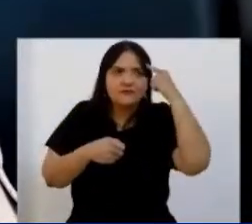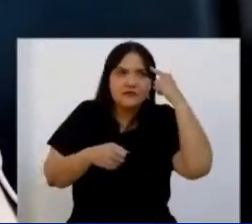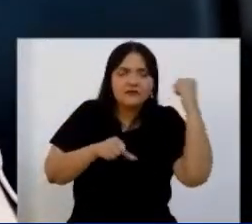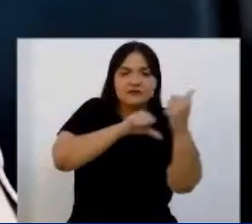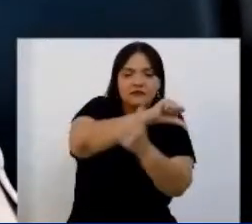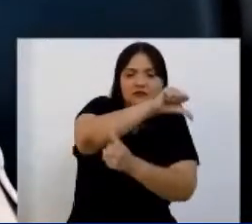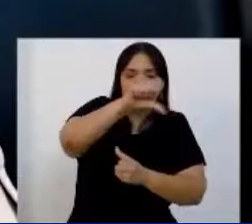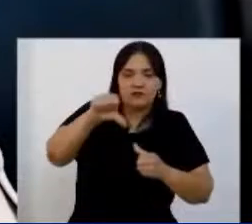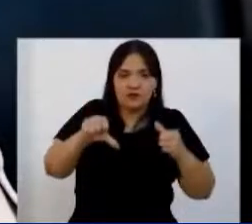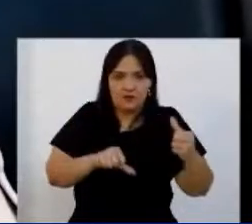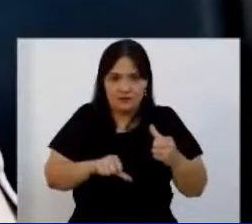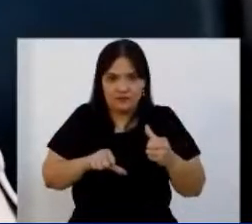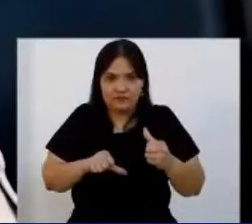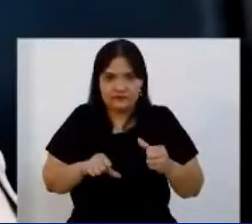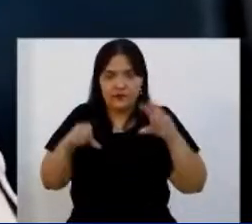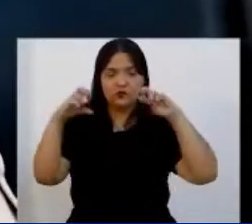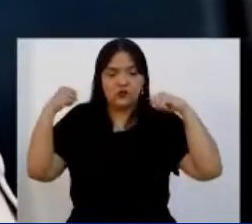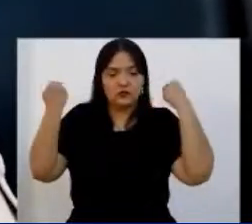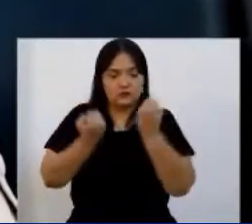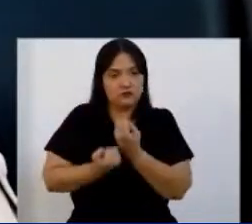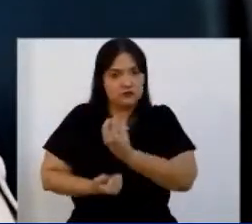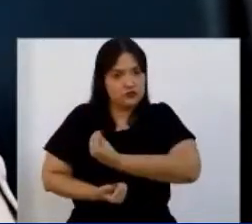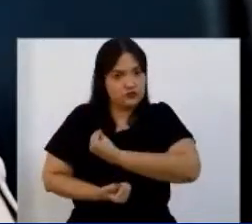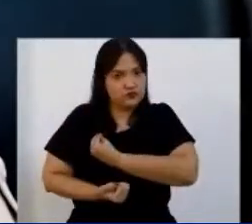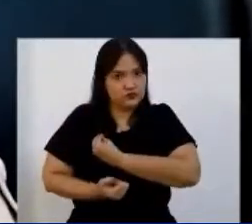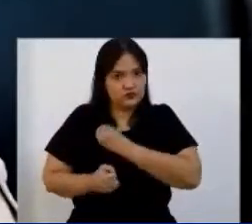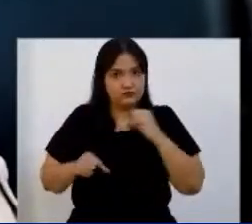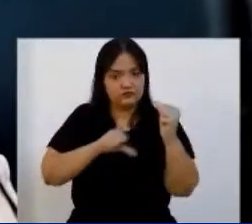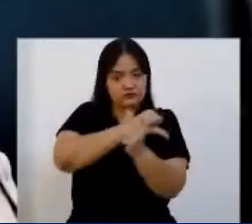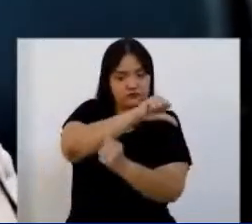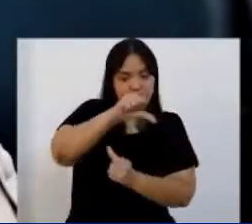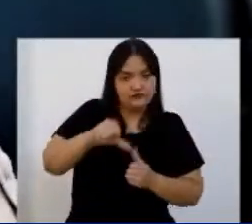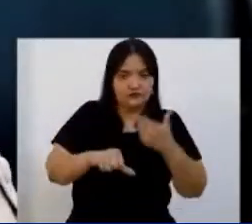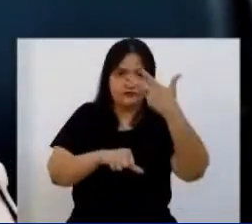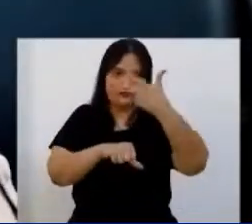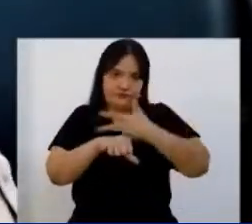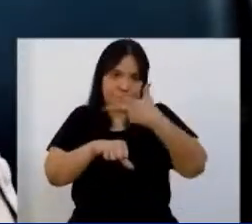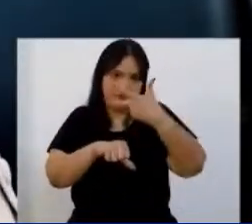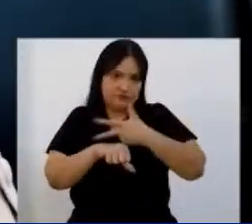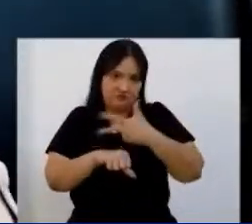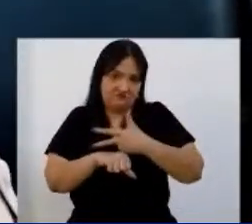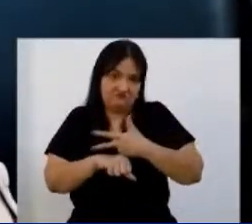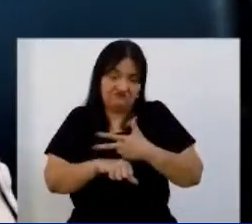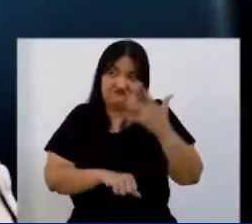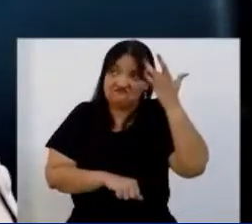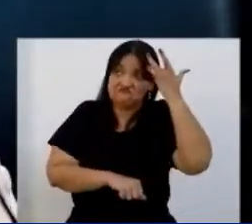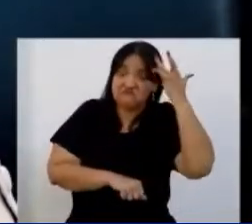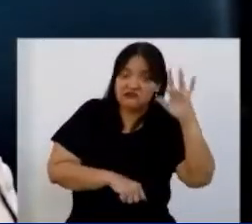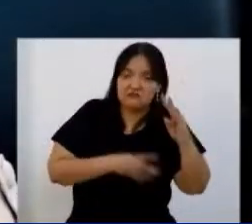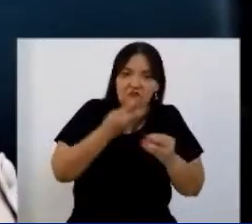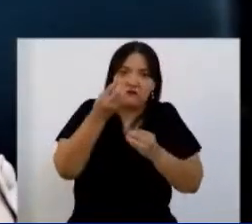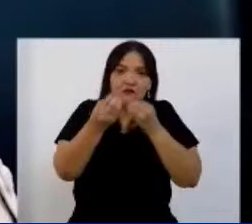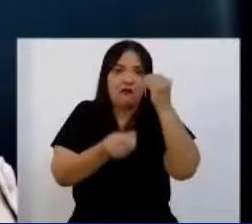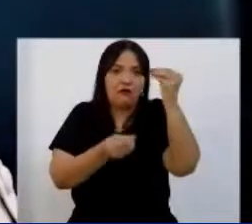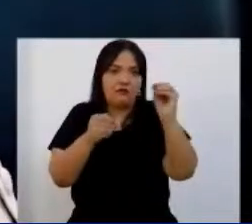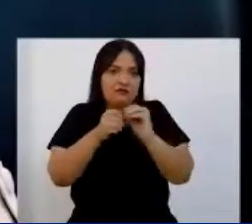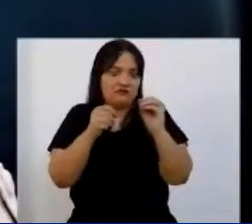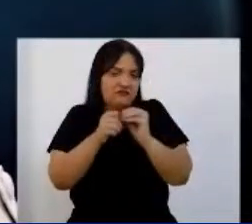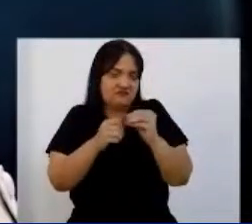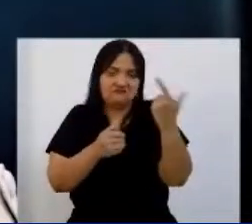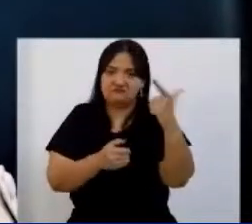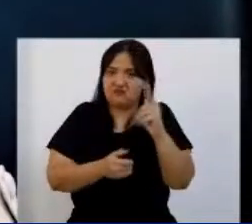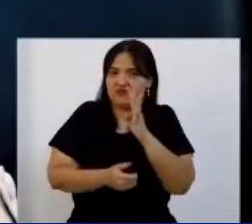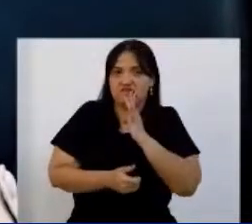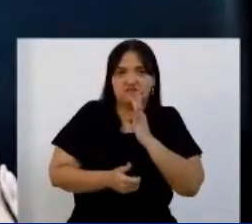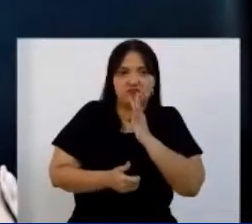enorme transformar um simpósio que era presencial de forma online. A gente não tinha, como todo mundo, né, na maioria do Brasil